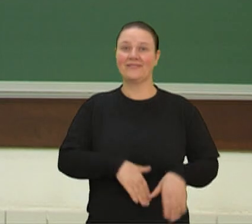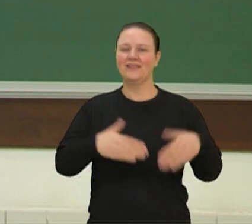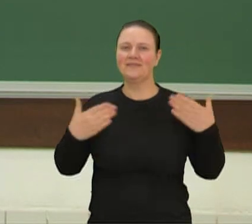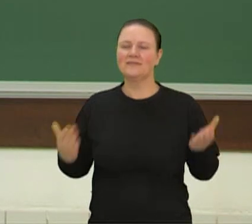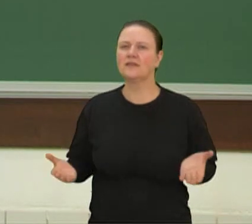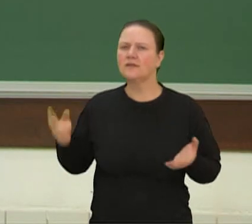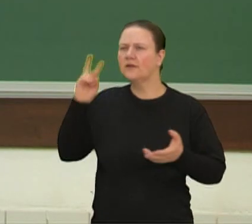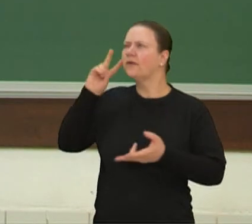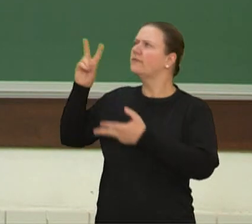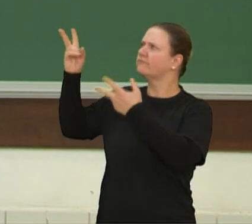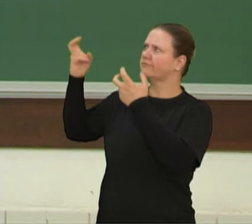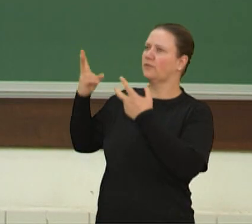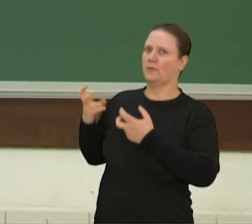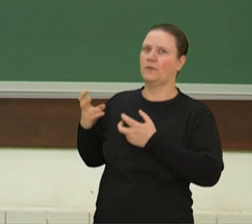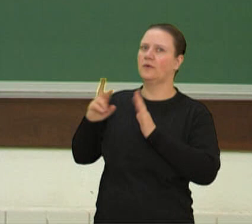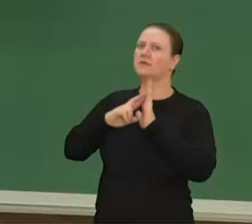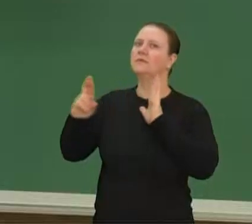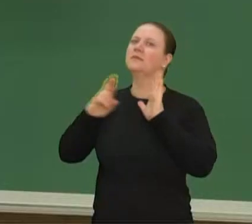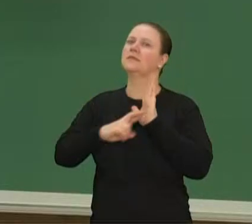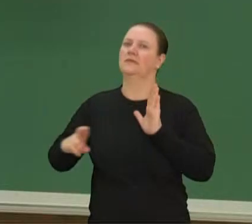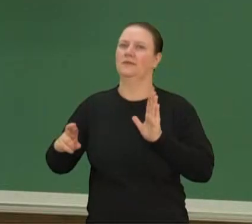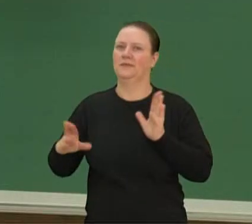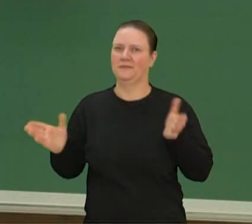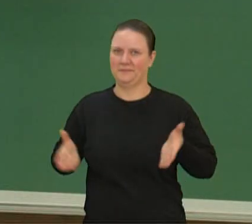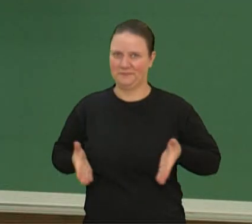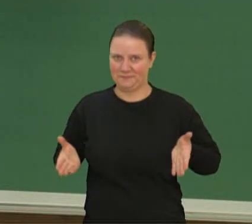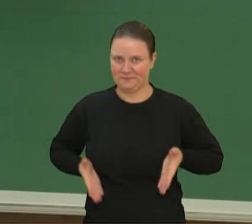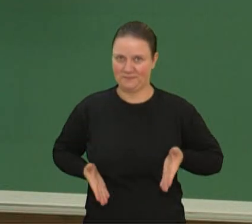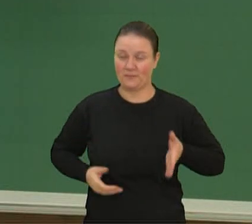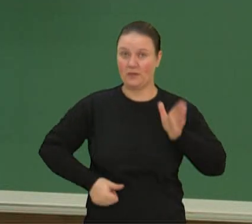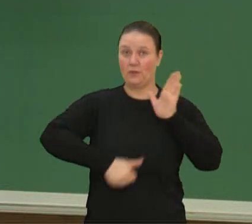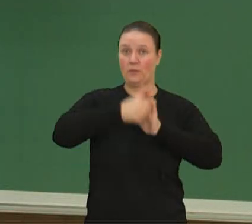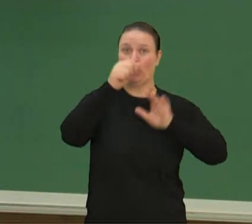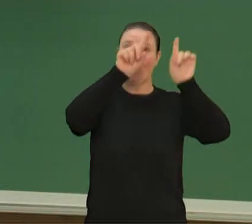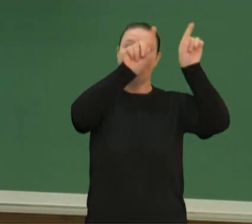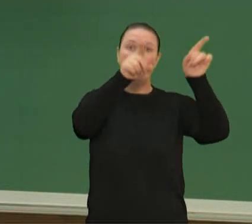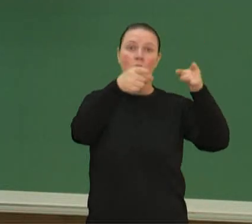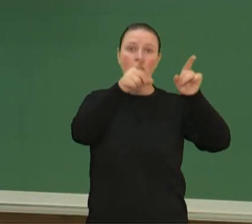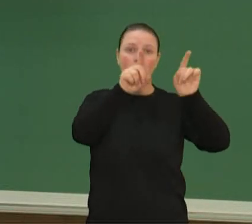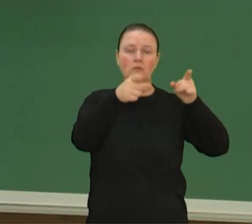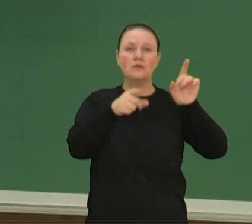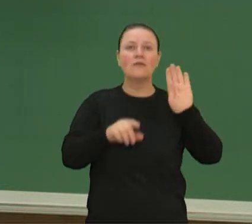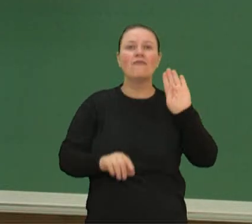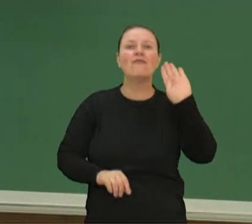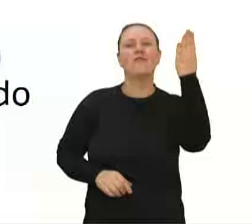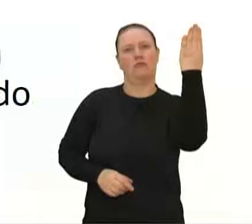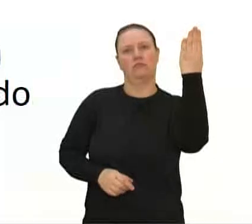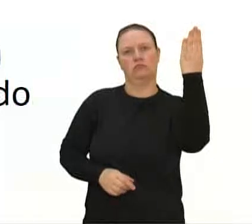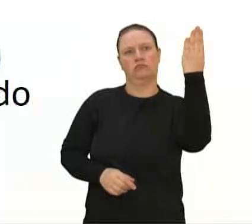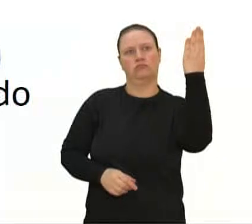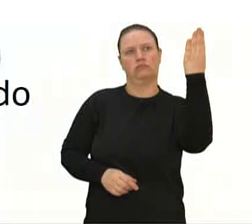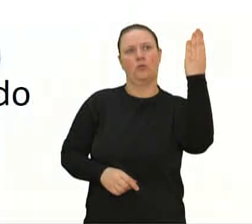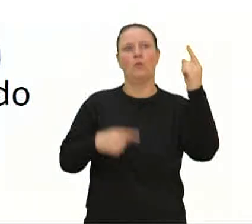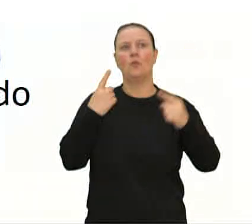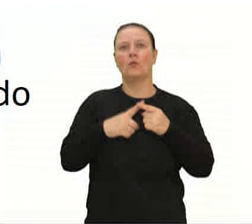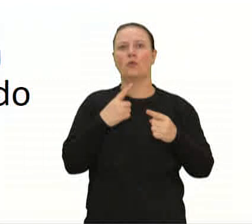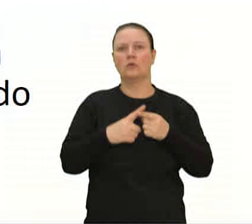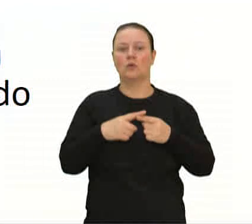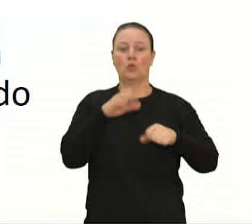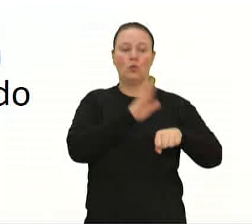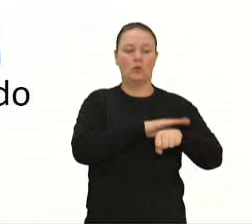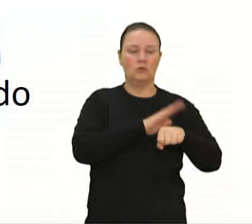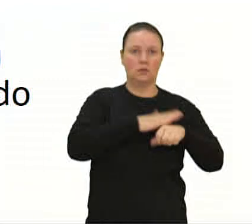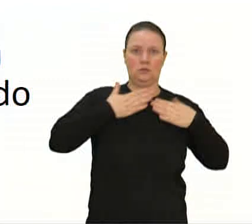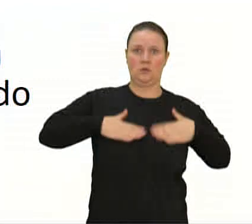Vamos lá verificar então as suas respostas. A primeira alternativa, ela é falsa. O tempo de descanso entre os